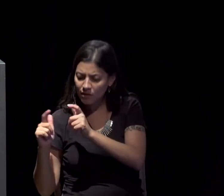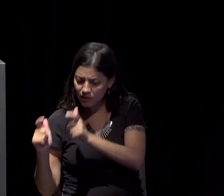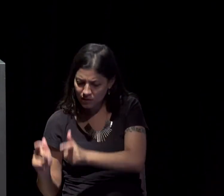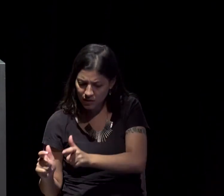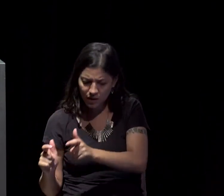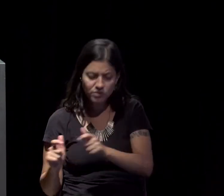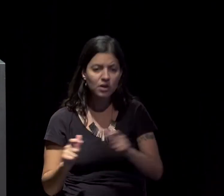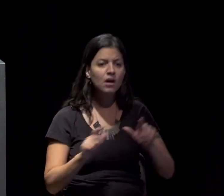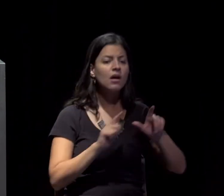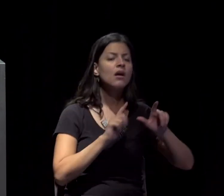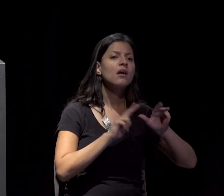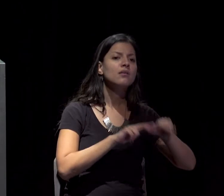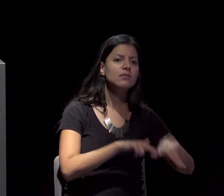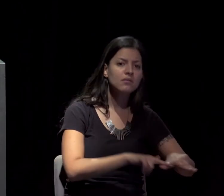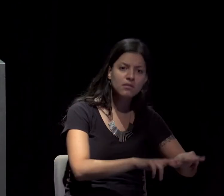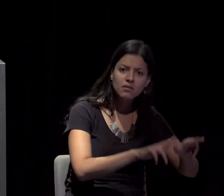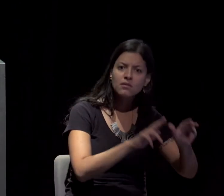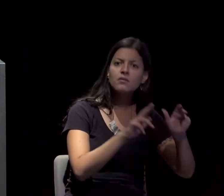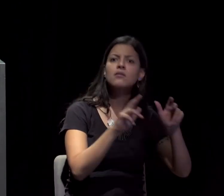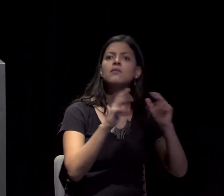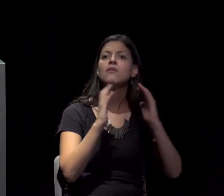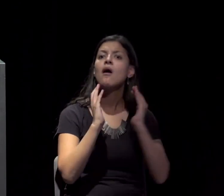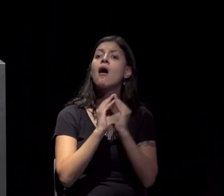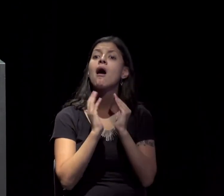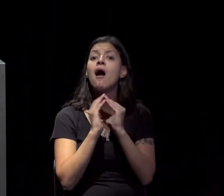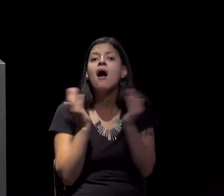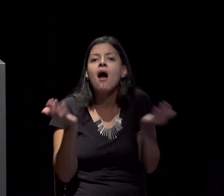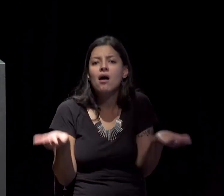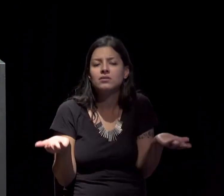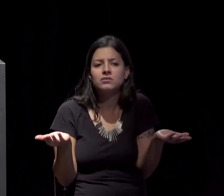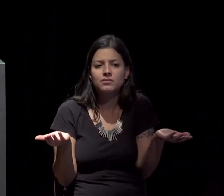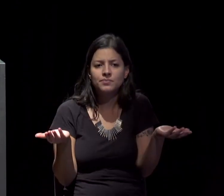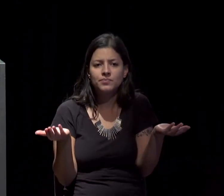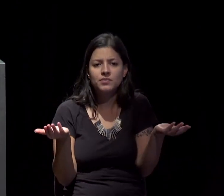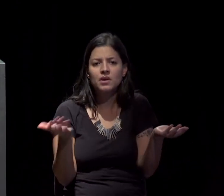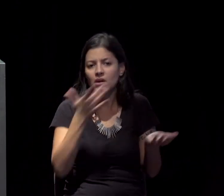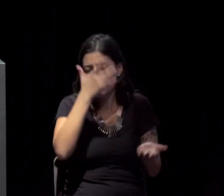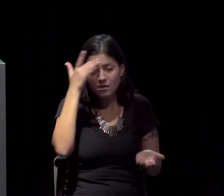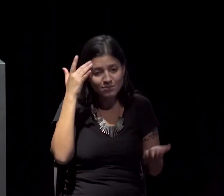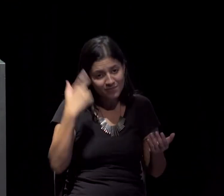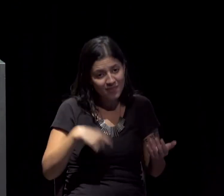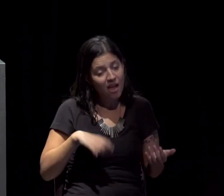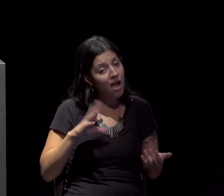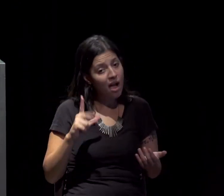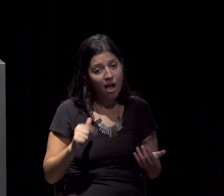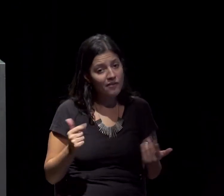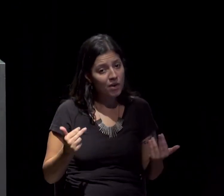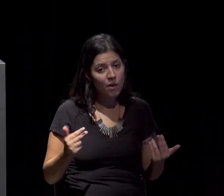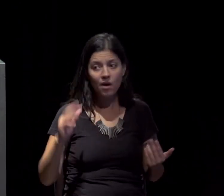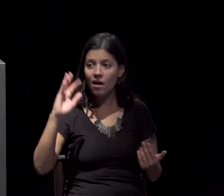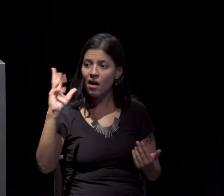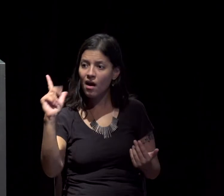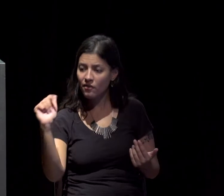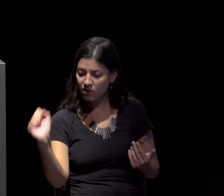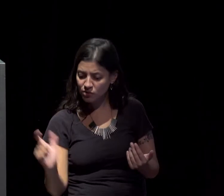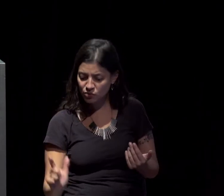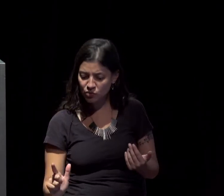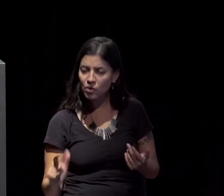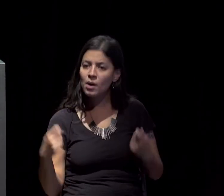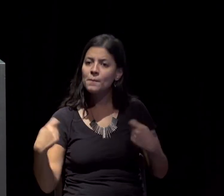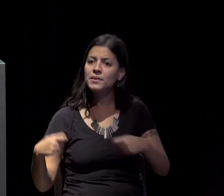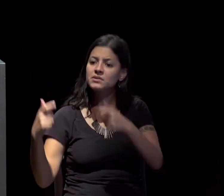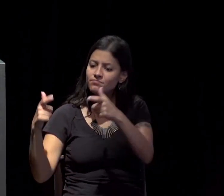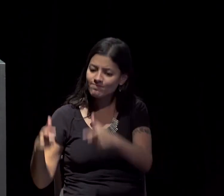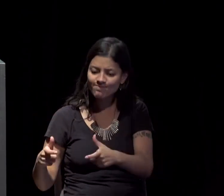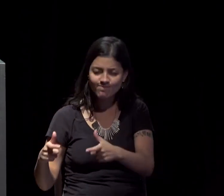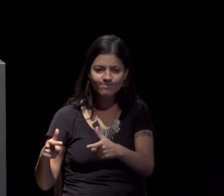próprio terreiro, da própria casa, em outras palavras, tanto quanto um sujeito africano, na África do Sul, tem que lutar para a recuperação de um espaço